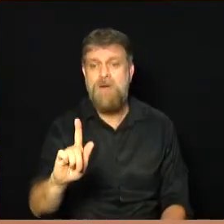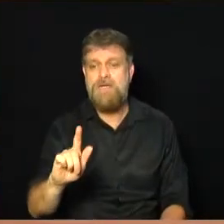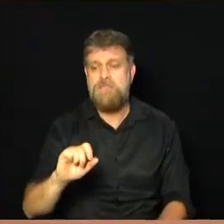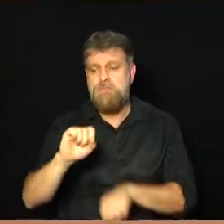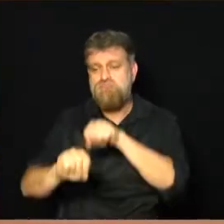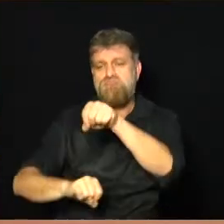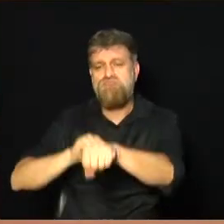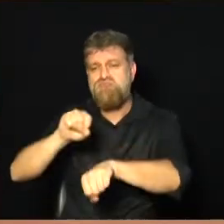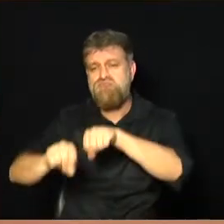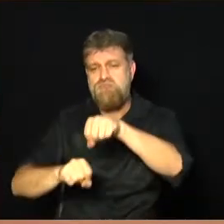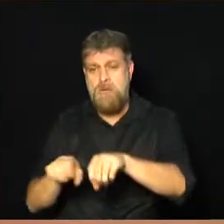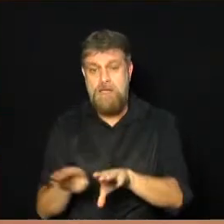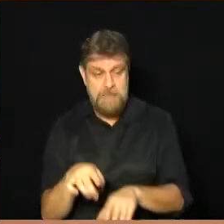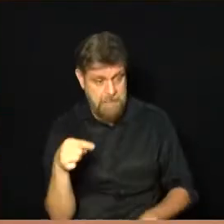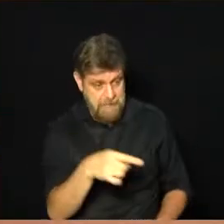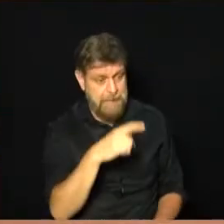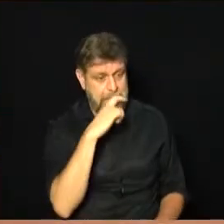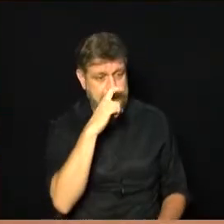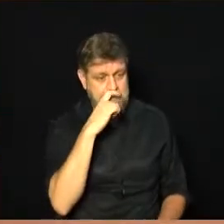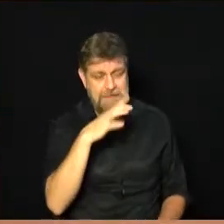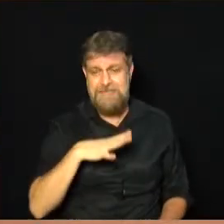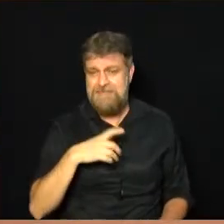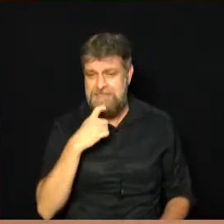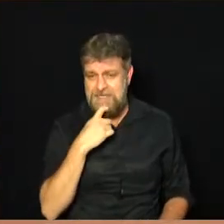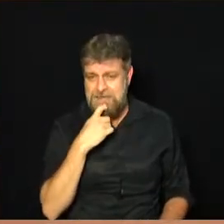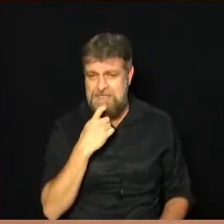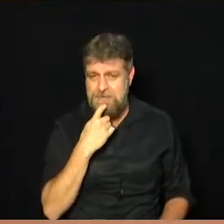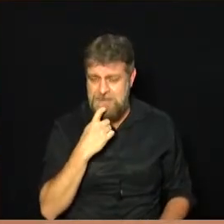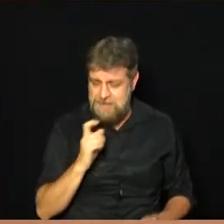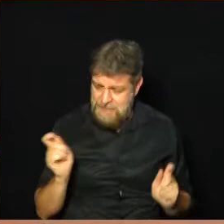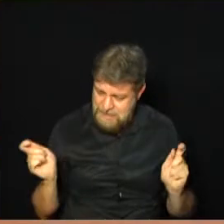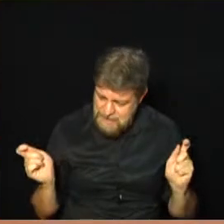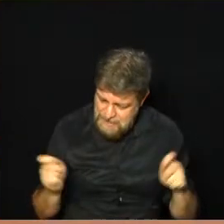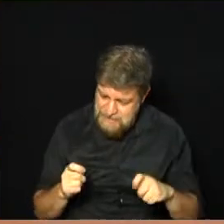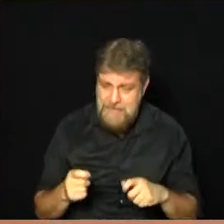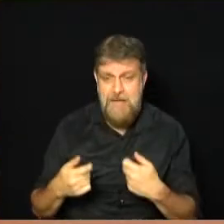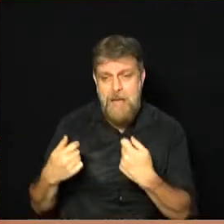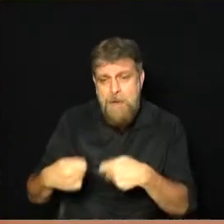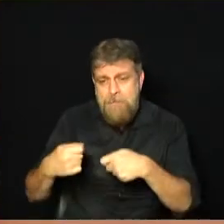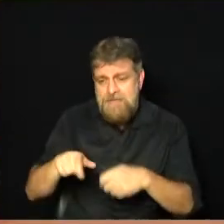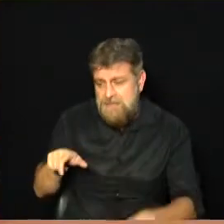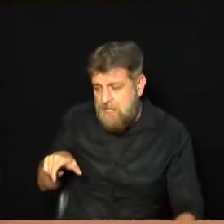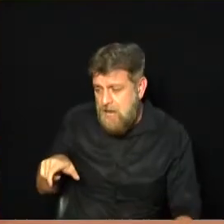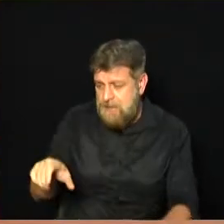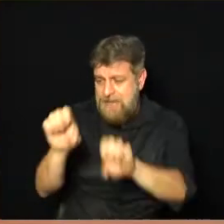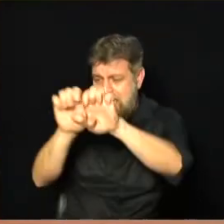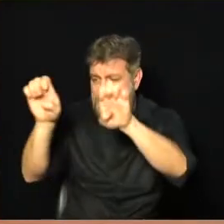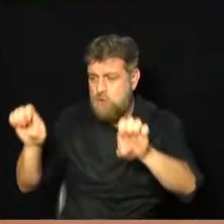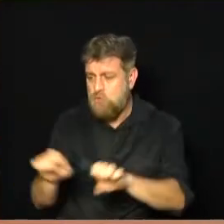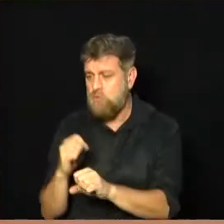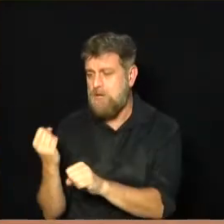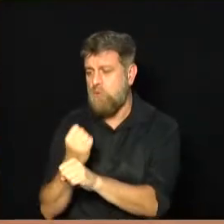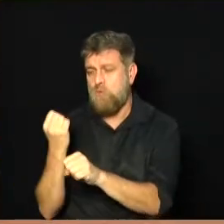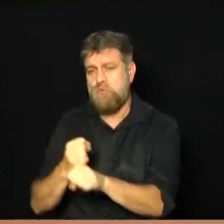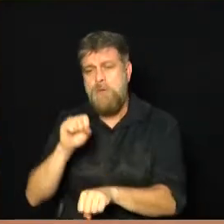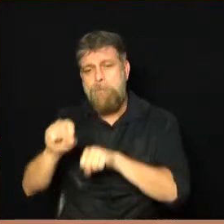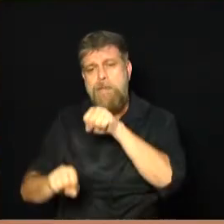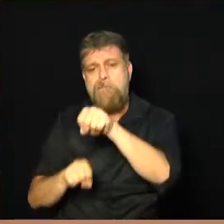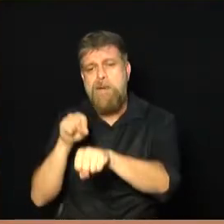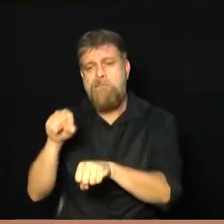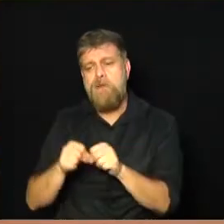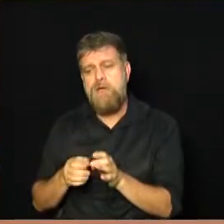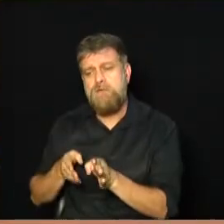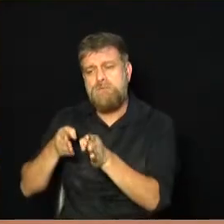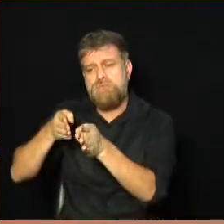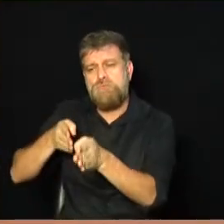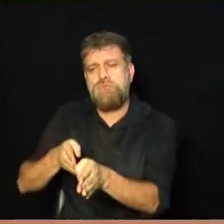aí no Ouro Verde também. Em toda a cidade cabe a necessidade de infraestrutura para ciclovias, né? Então, penso que isso é